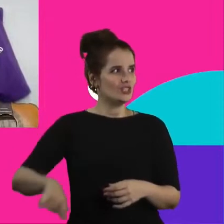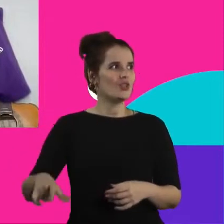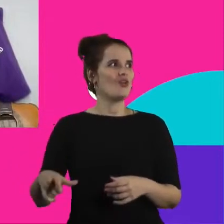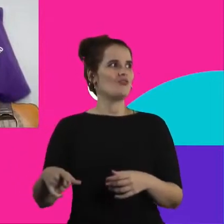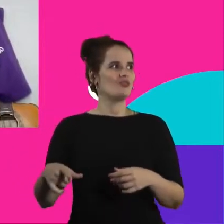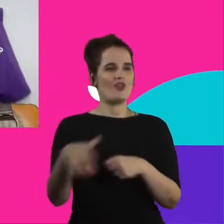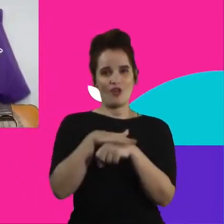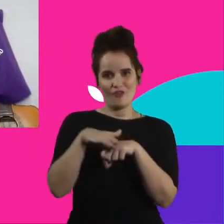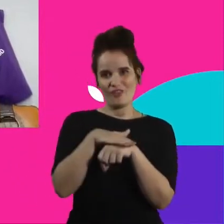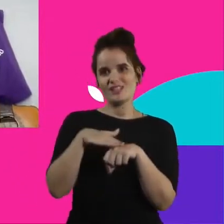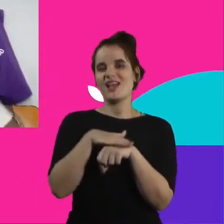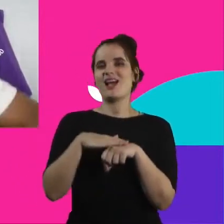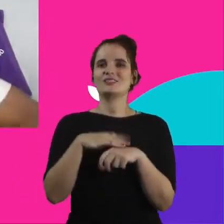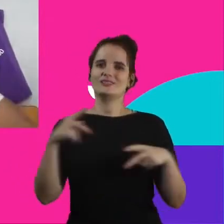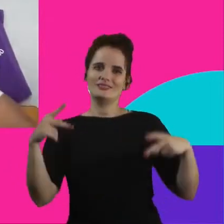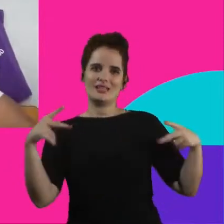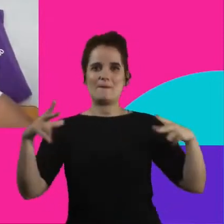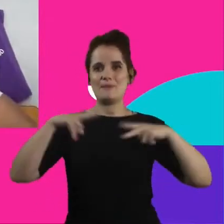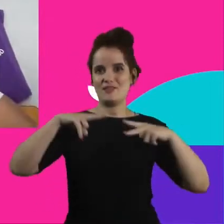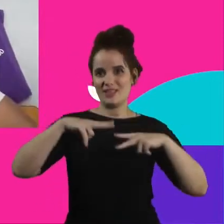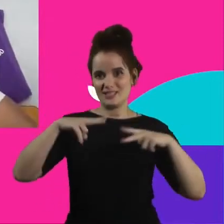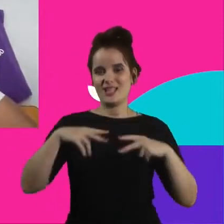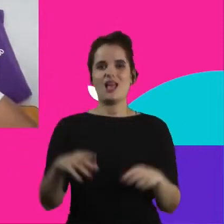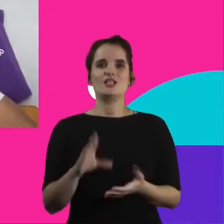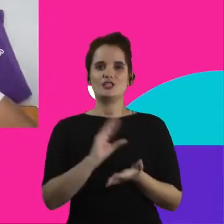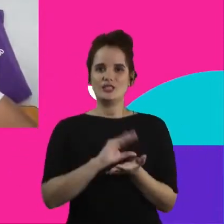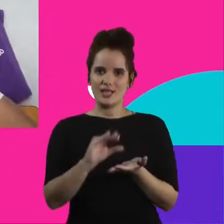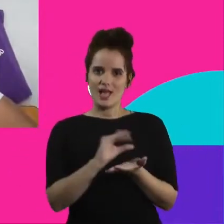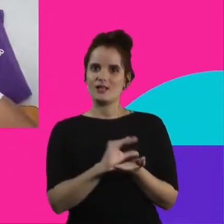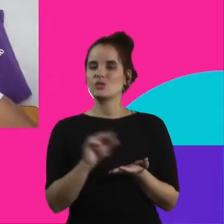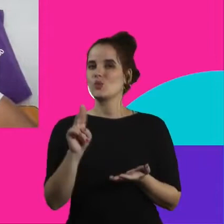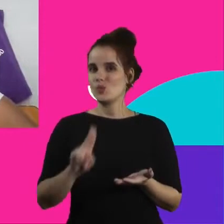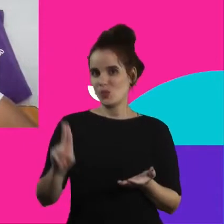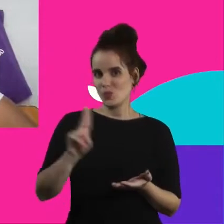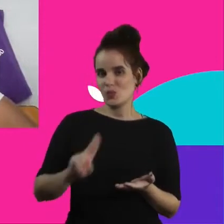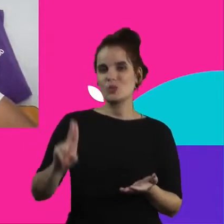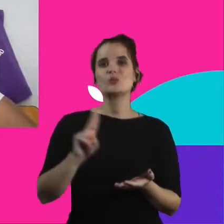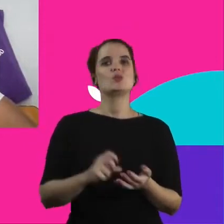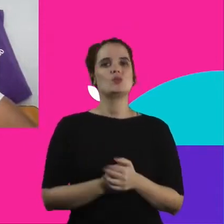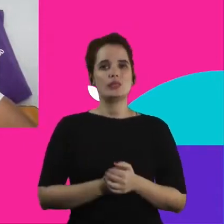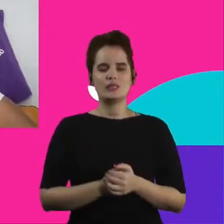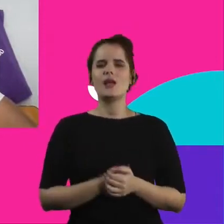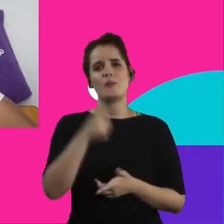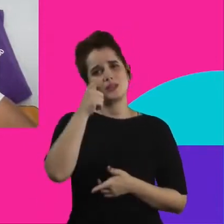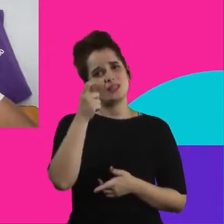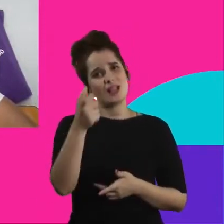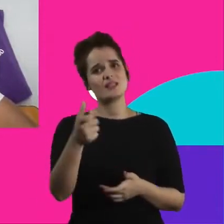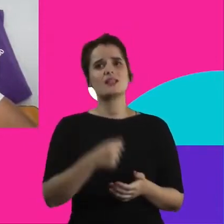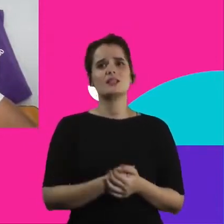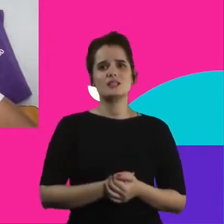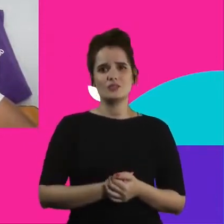sobre privacidade, sobre nossos dados, né? Então, é uma coisa, assim, interessante de ver, porque